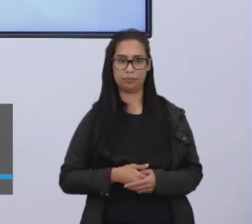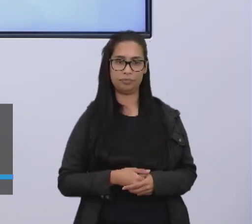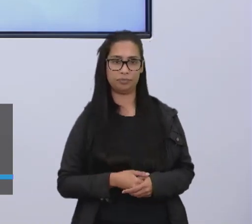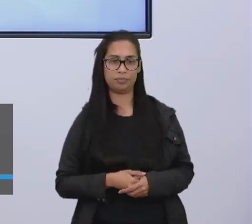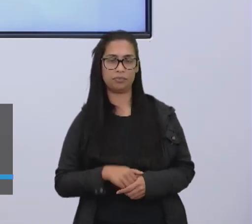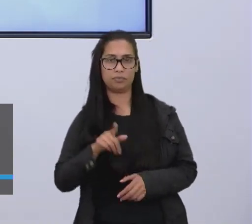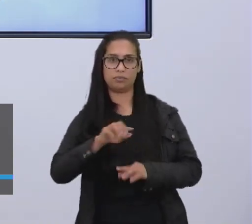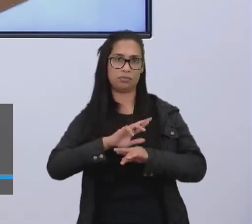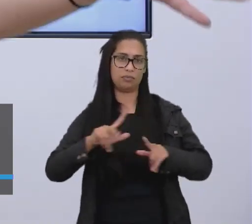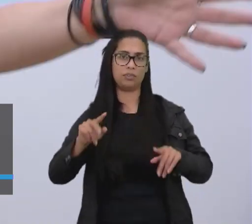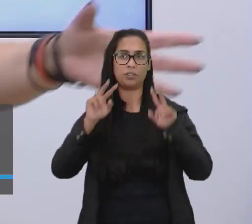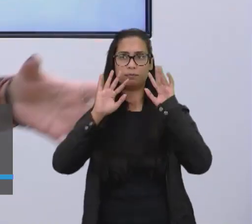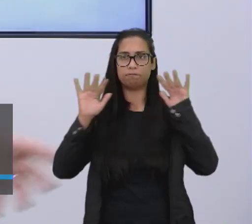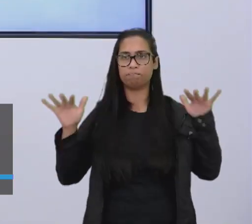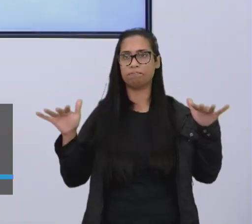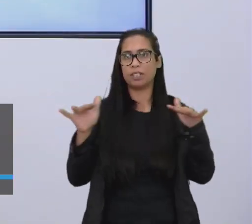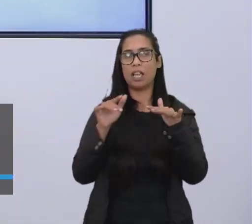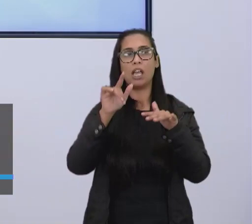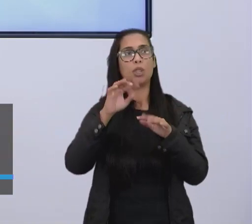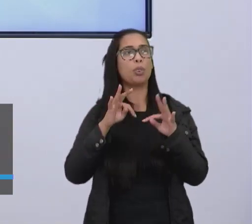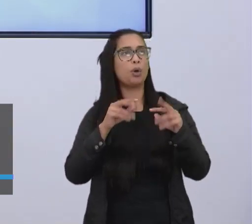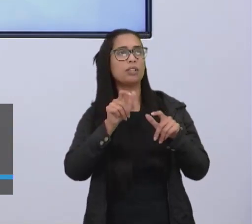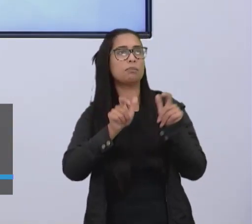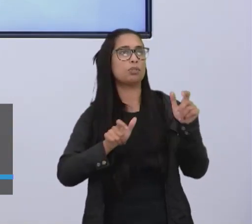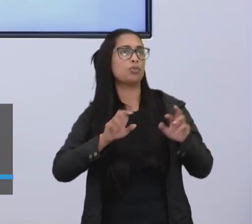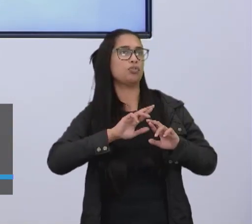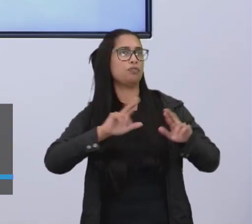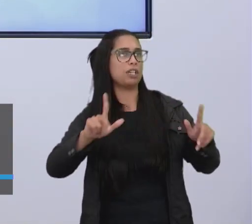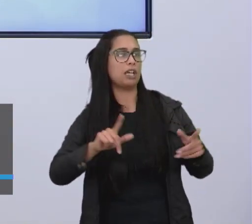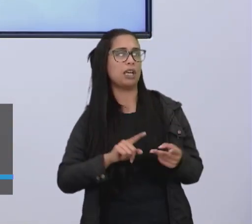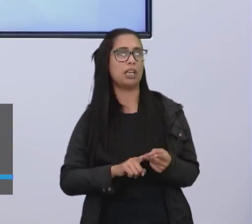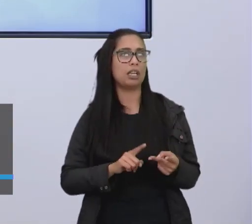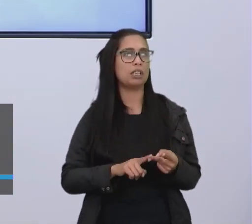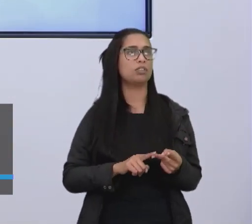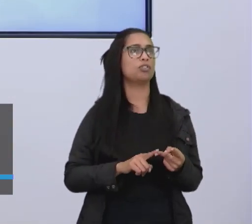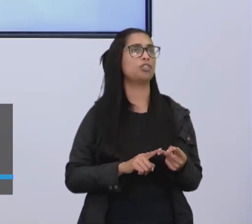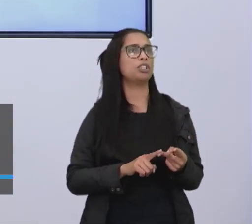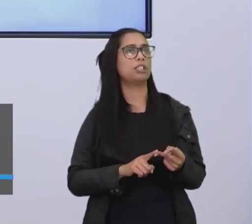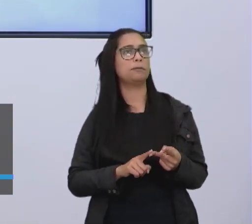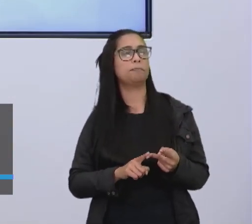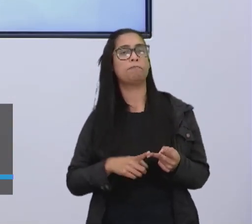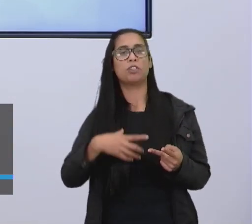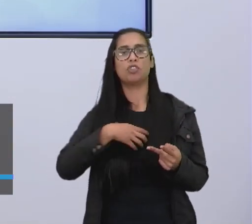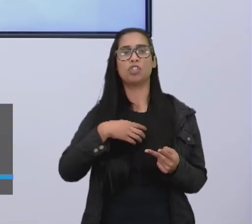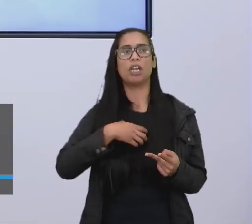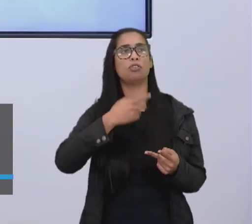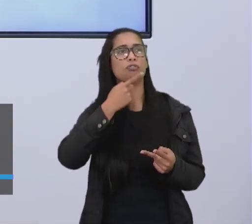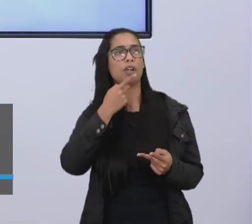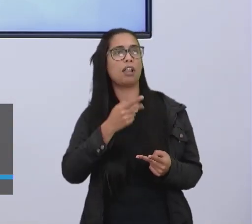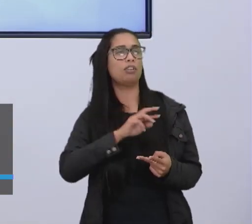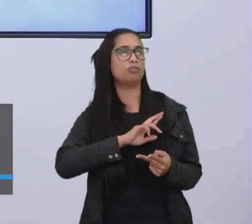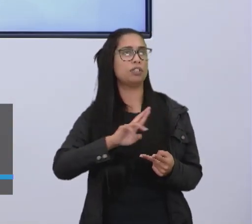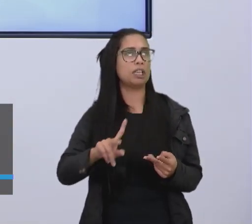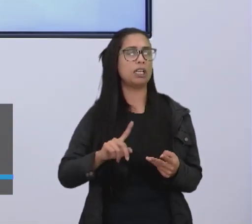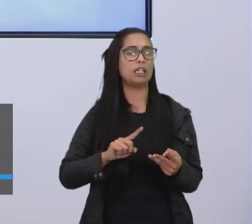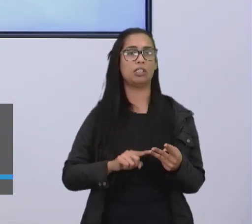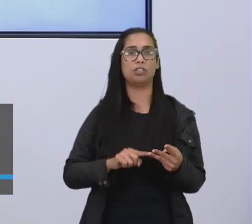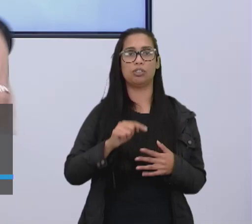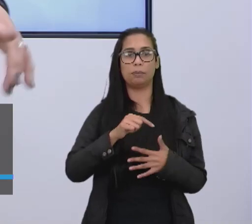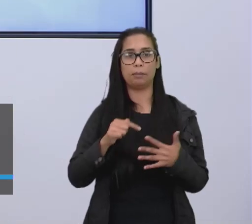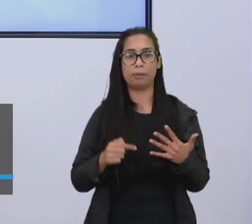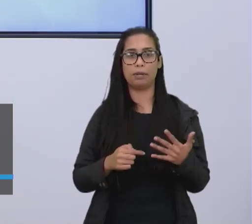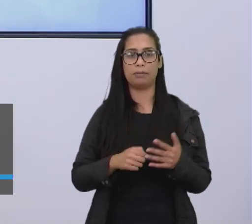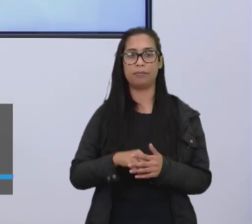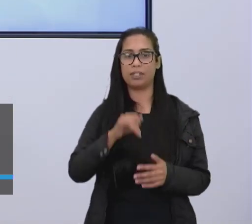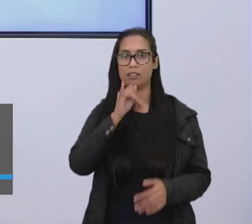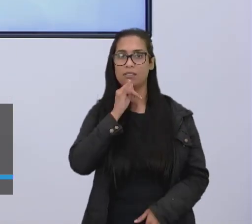mundo e falar assim, todos aqui são diferentes, temos sotaques, maneiras de falar, enfim, diferentes e tá tudo ok. Ou você dizer que, tipo assim, nossa, você viu